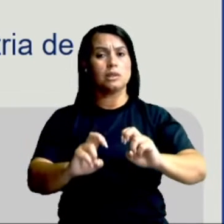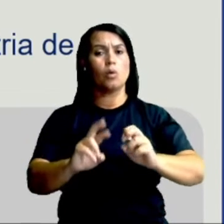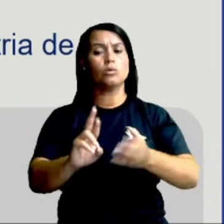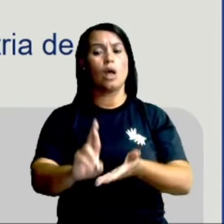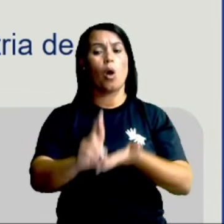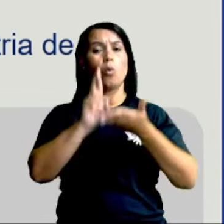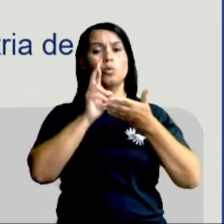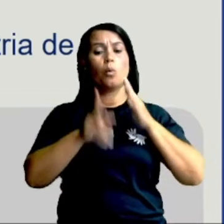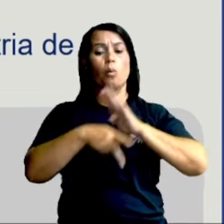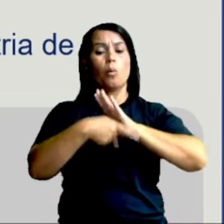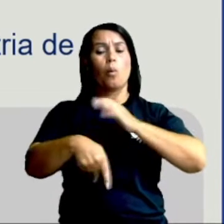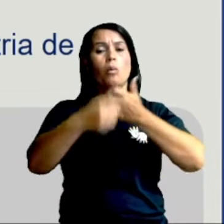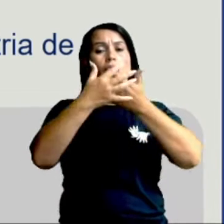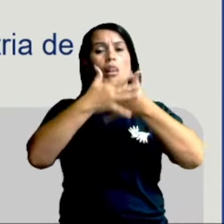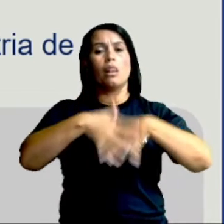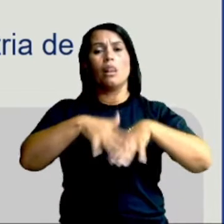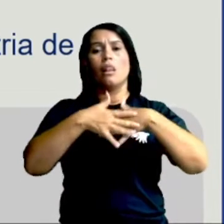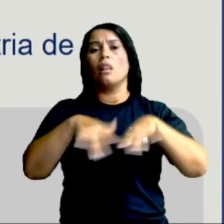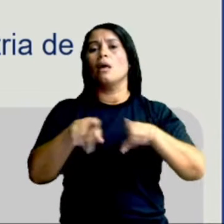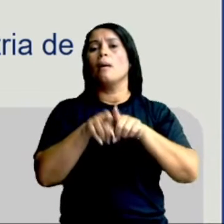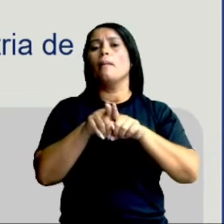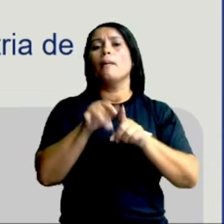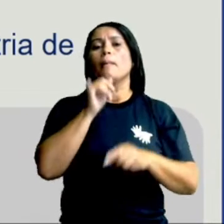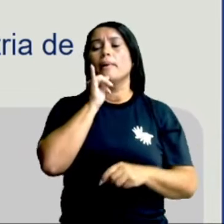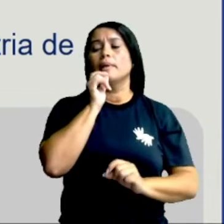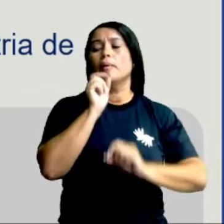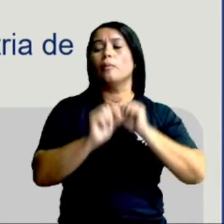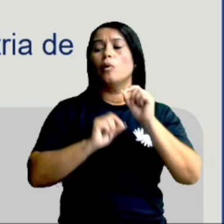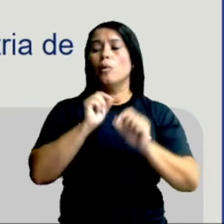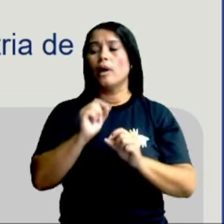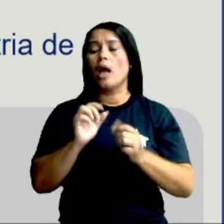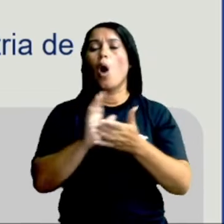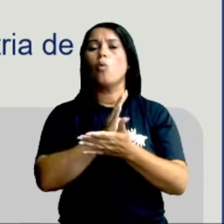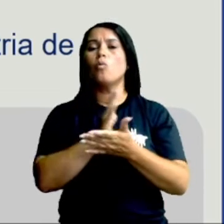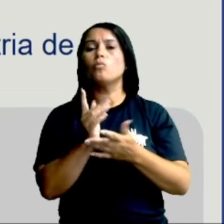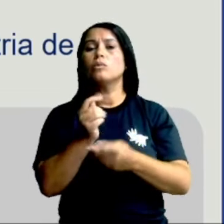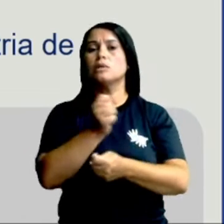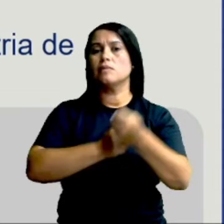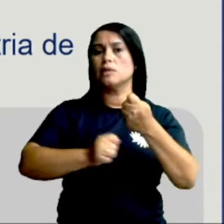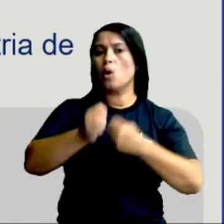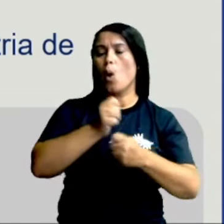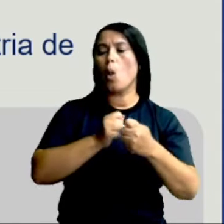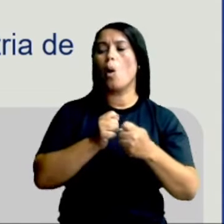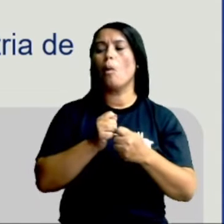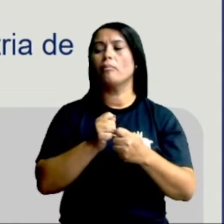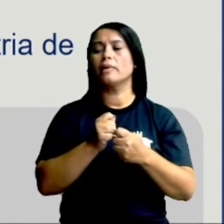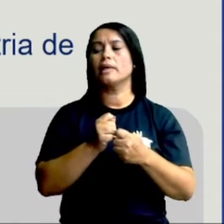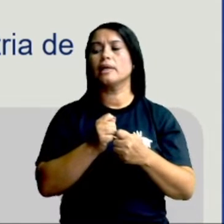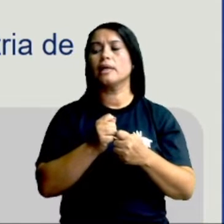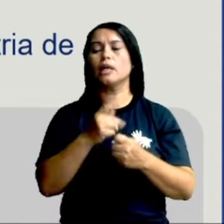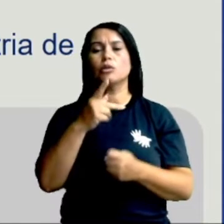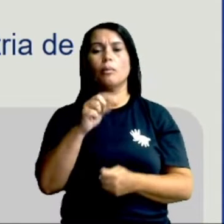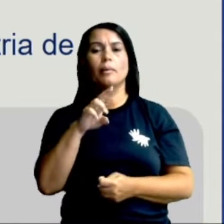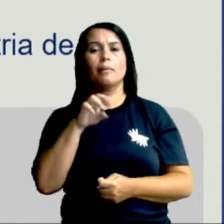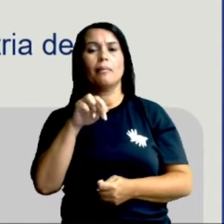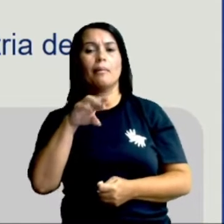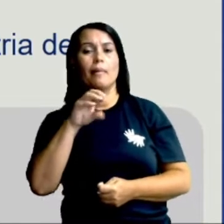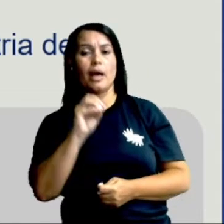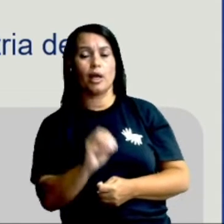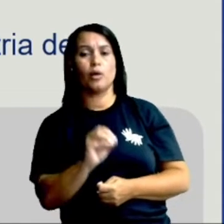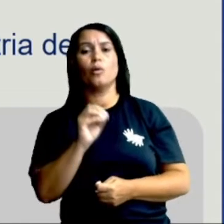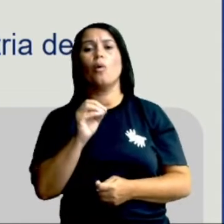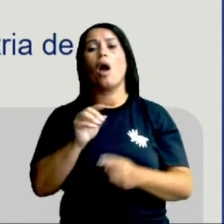da natureza. Podemos citar como exemplos de atividades econômicas desse setor primário a